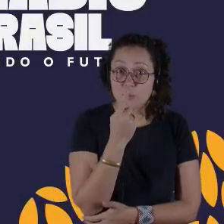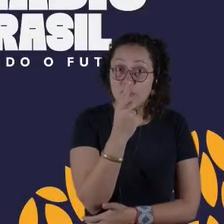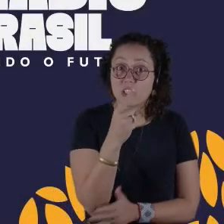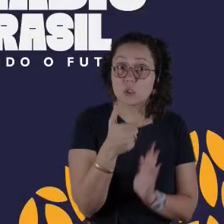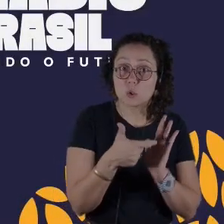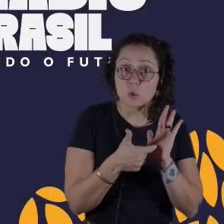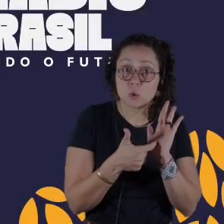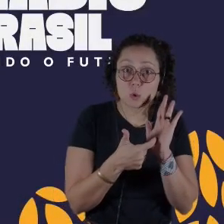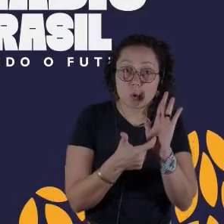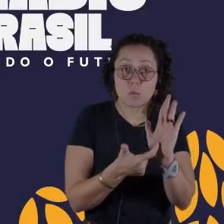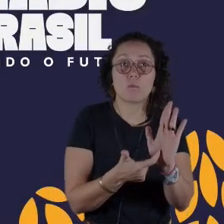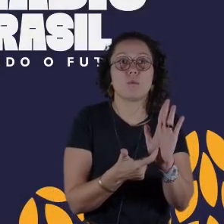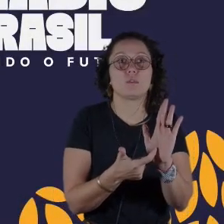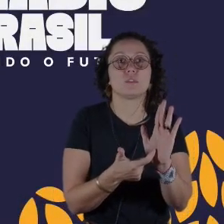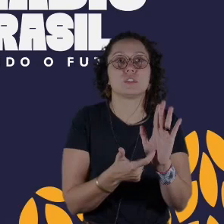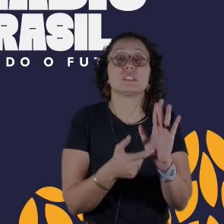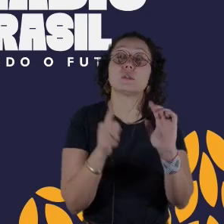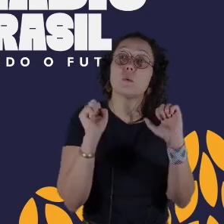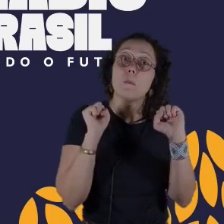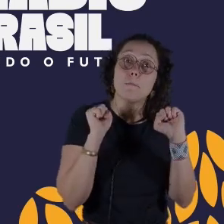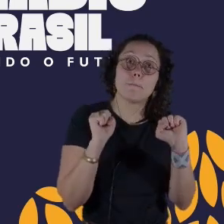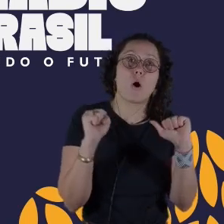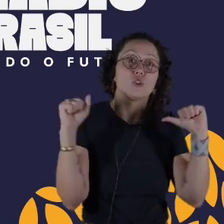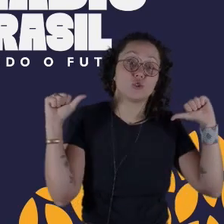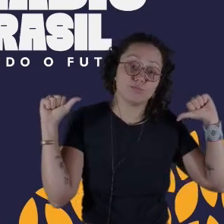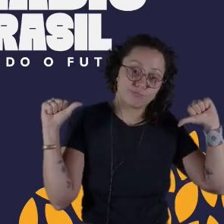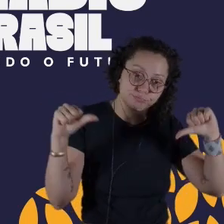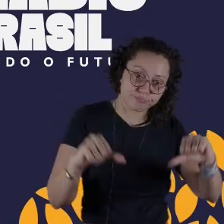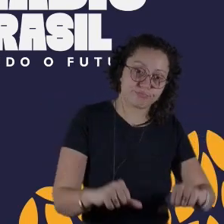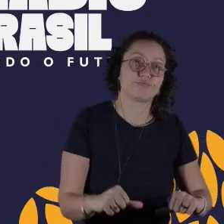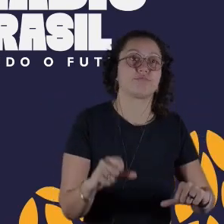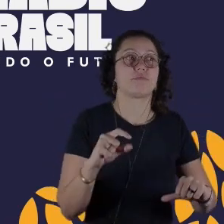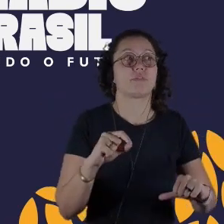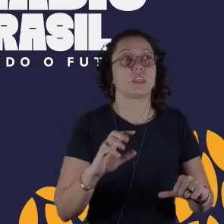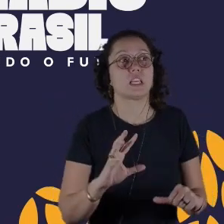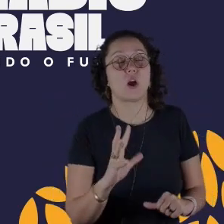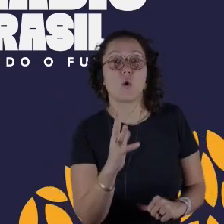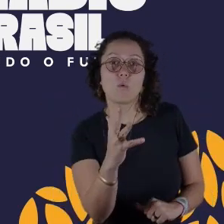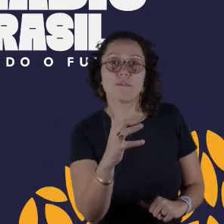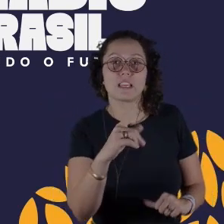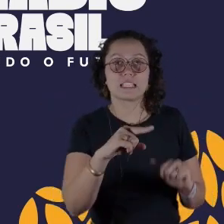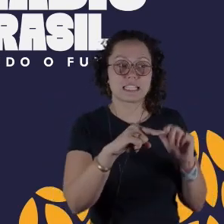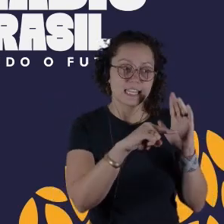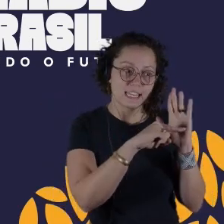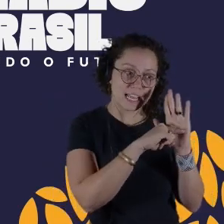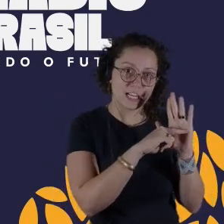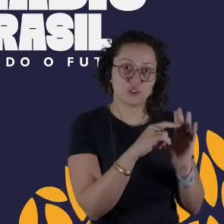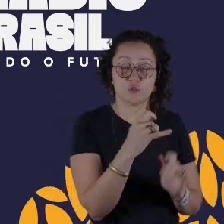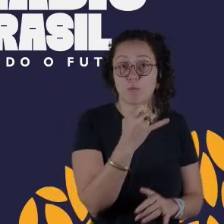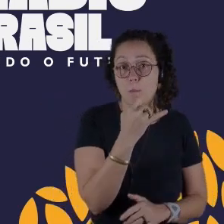que interações podem agravar os efeitos adversos. Por exemplo,